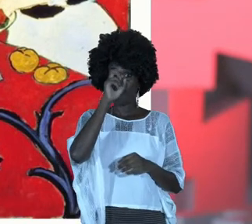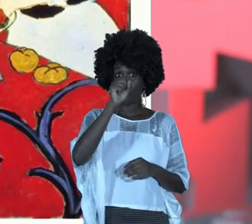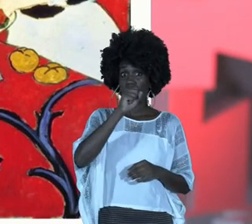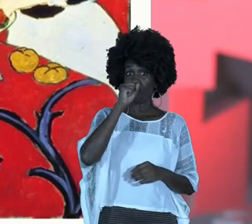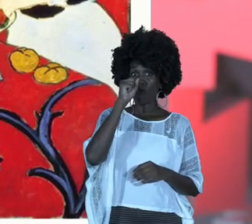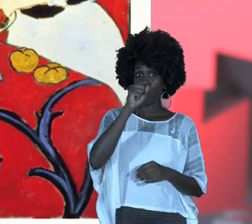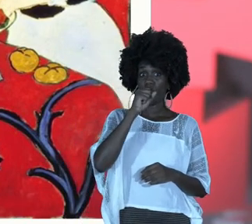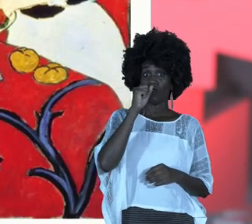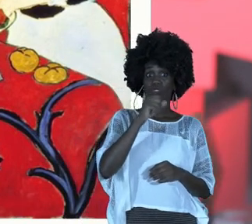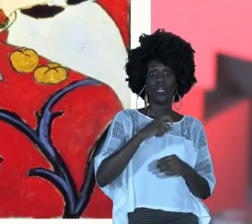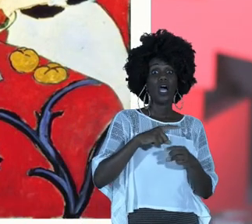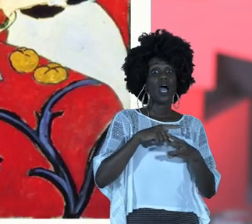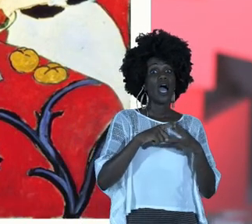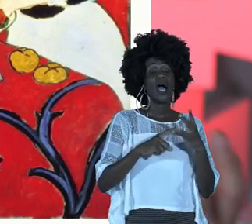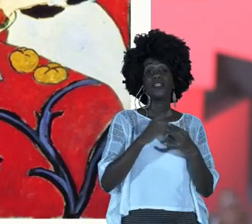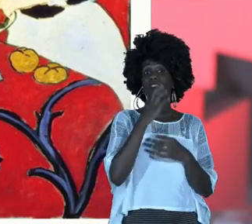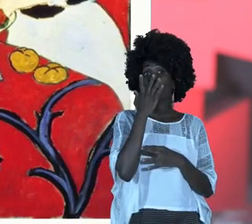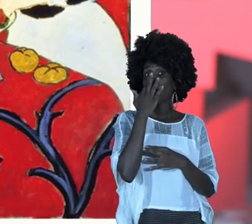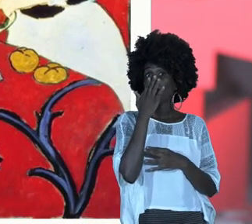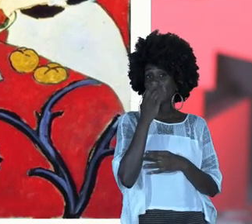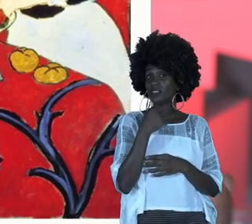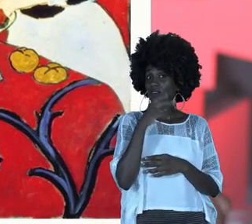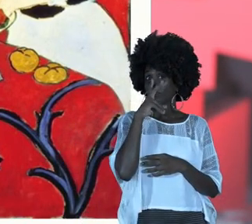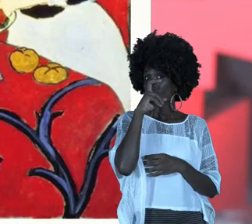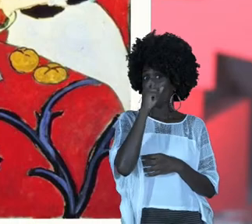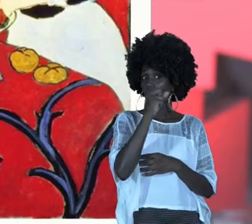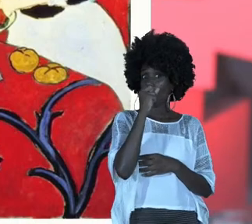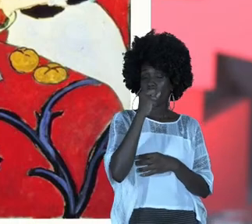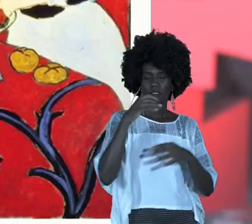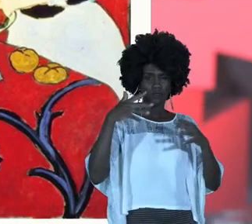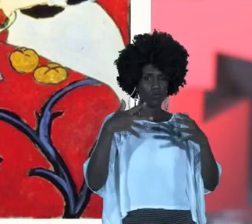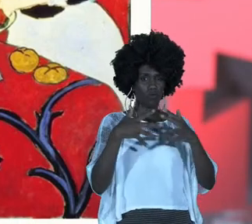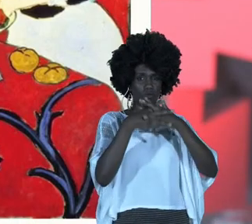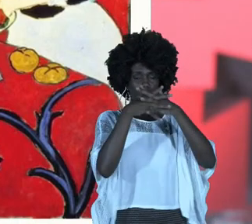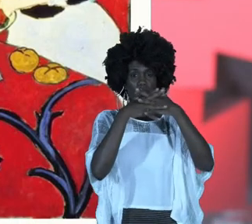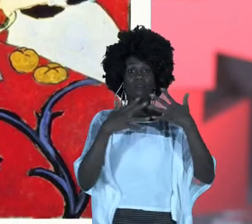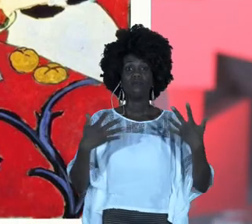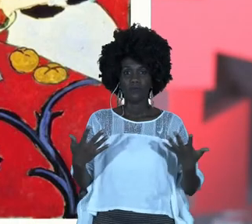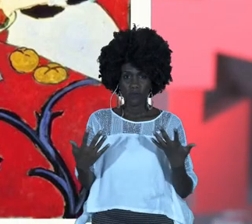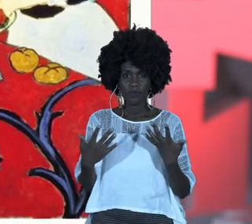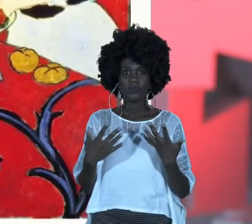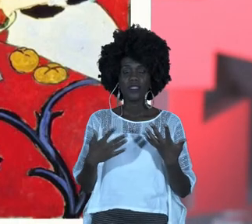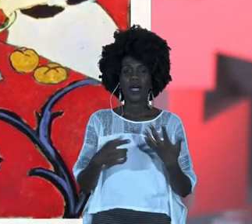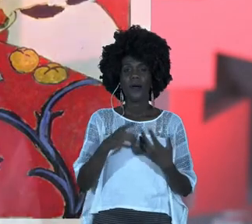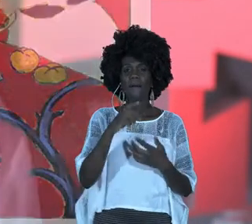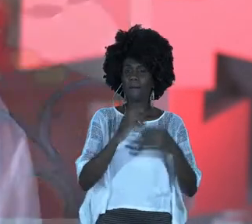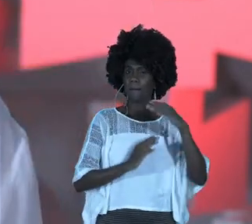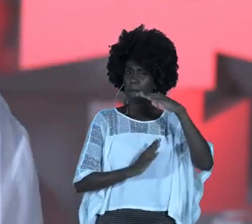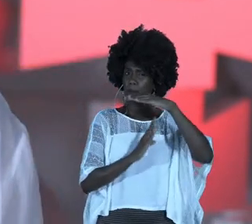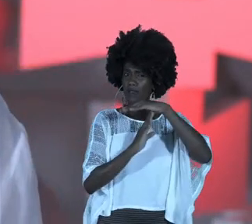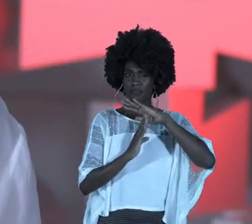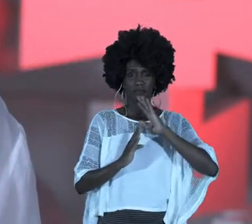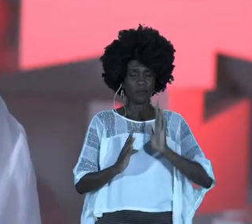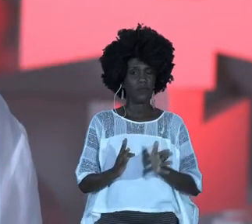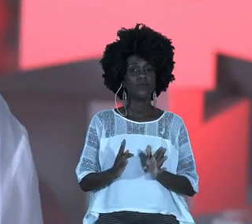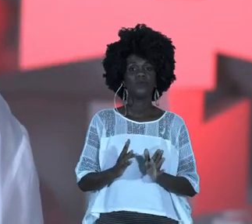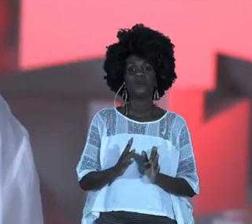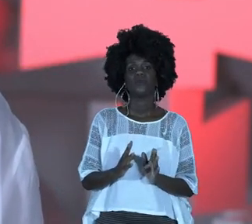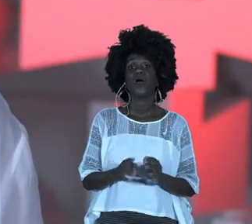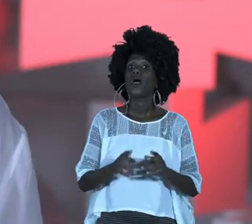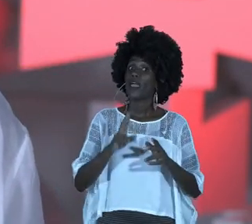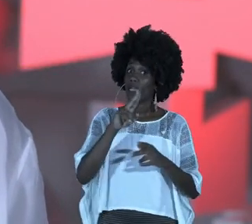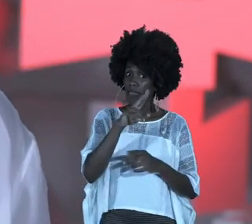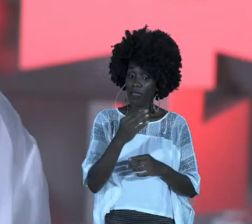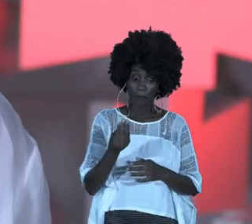cores primárias e as cores complementares estão em choque visual máximo. E